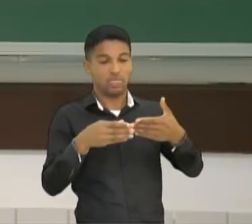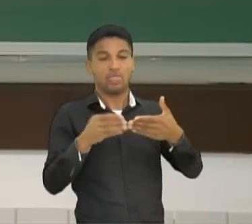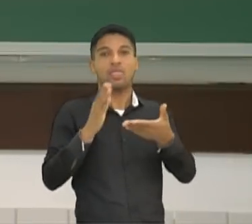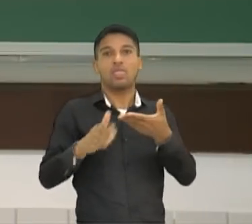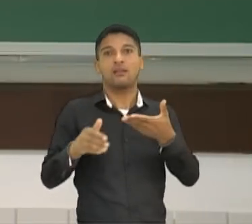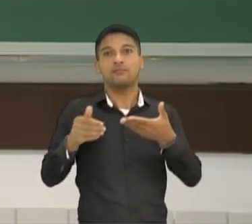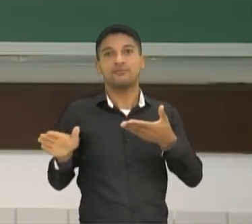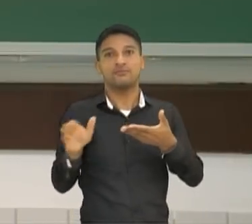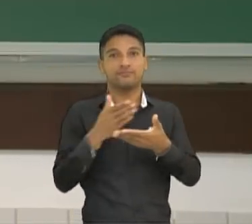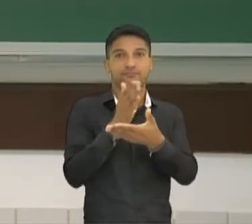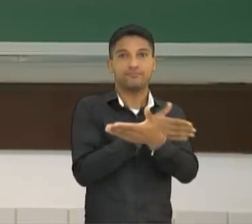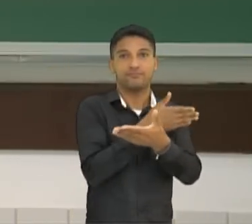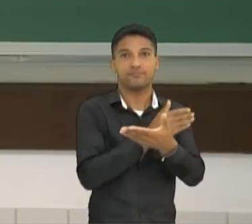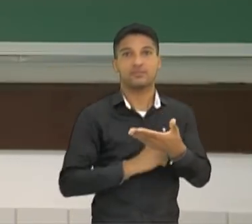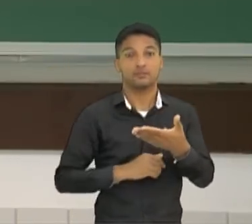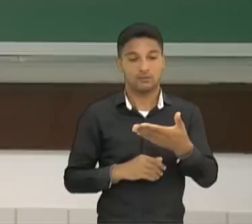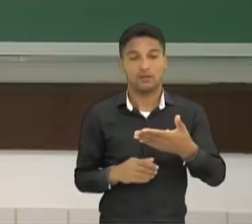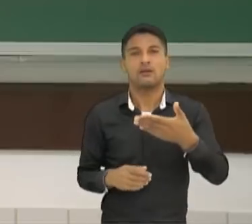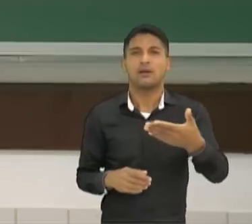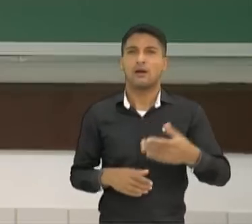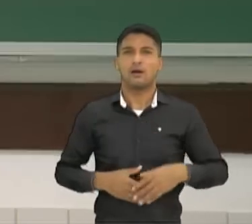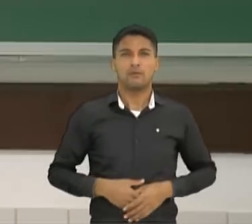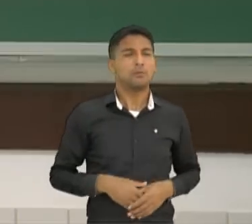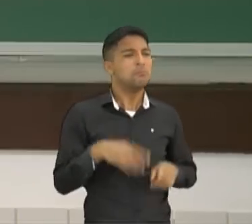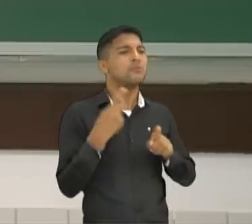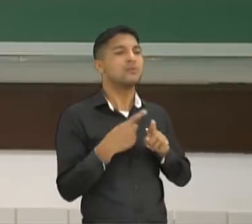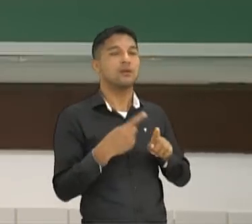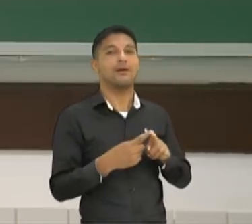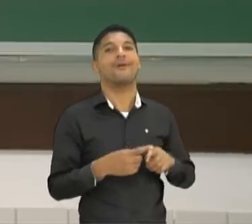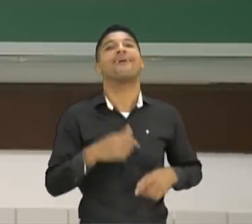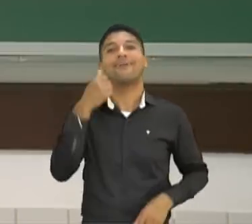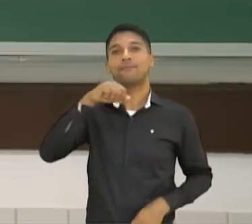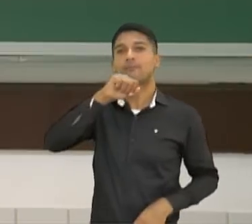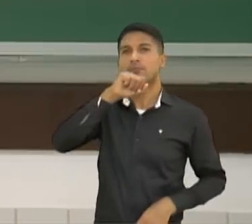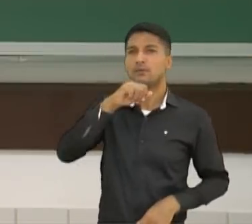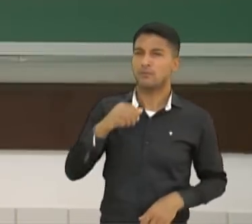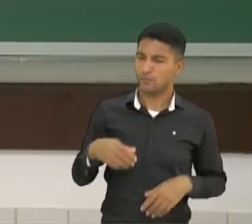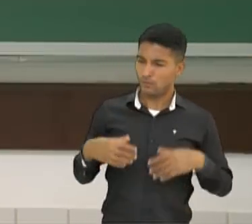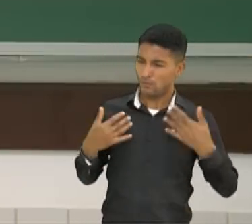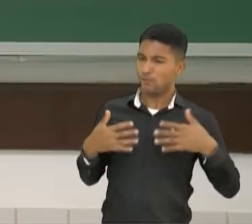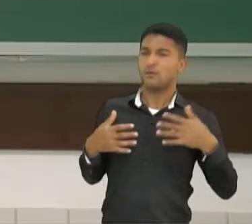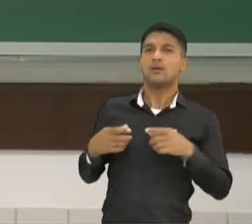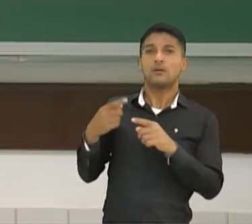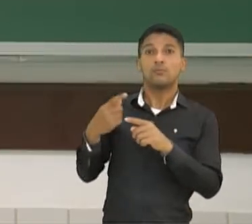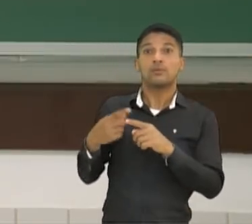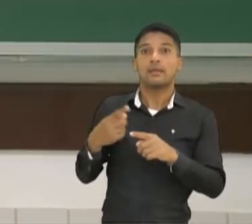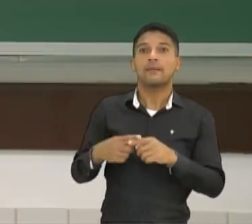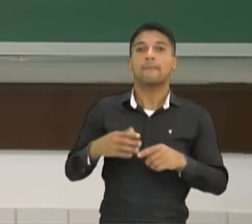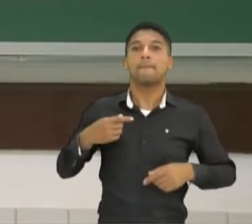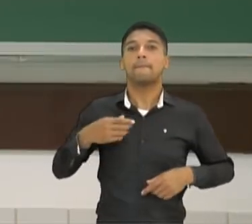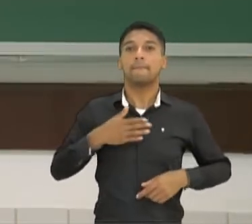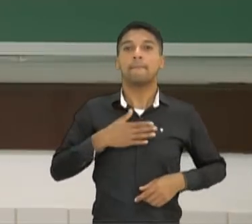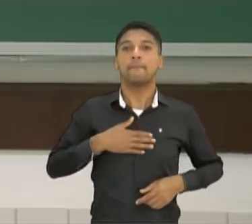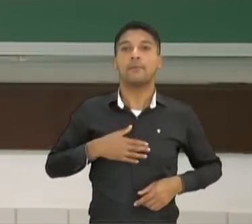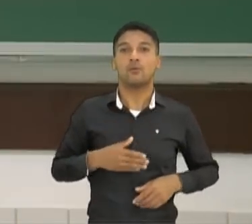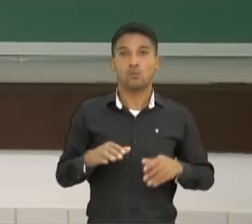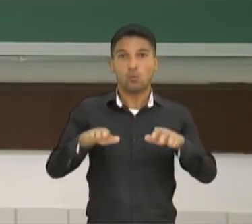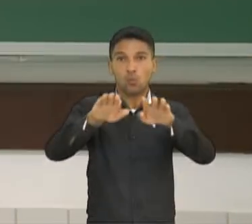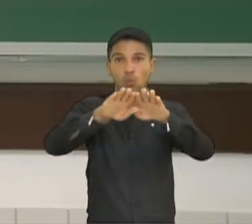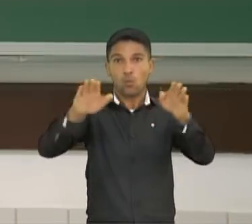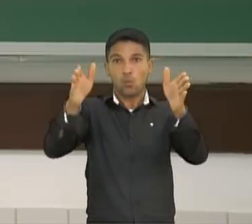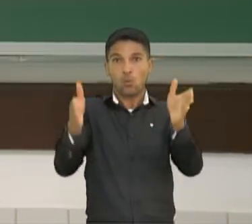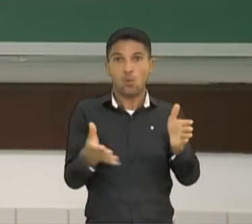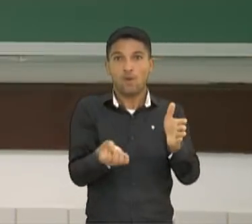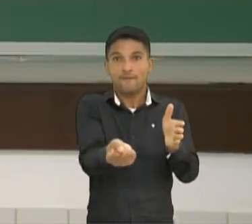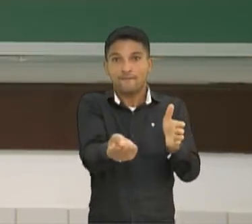gente não ia comer porque no meu forno não cabia. Agora, se o teu forno cabe, se o forno é grande, então põe o peixe inteiro, né? Então o senso comum, ele se caracteriza por